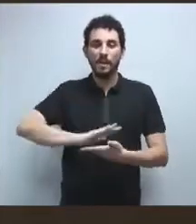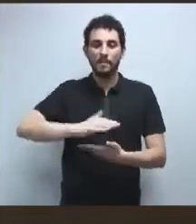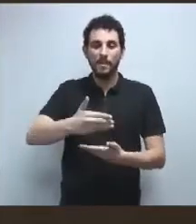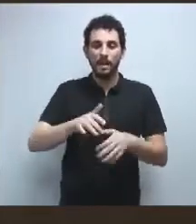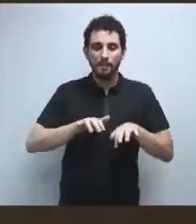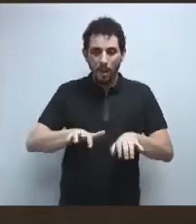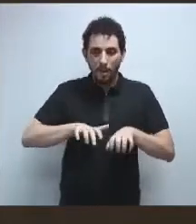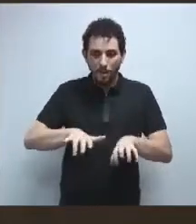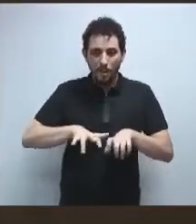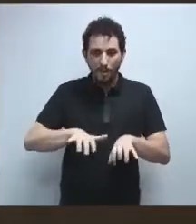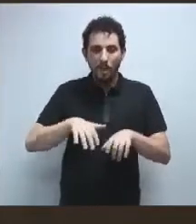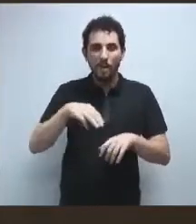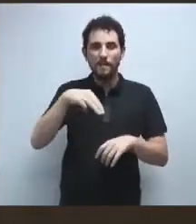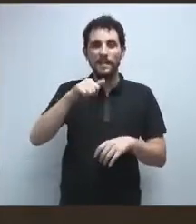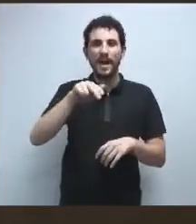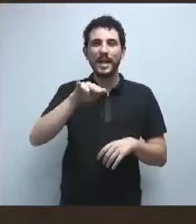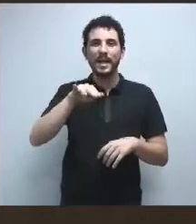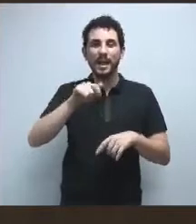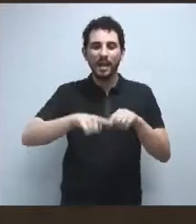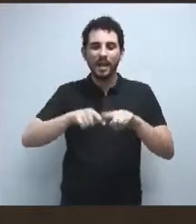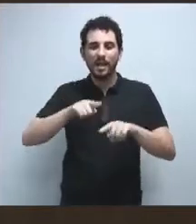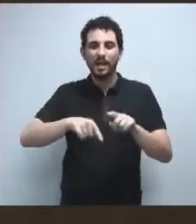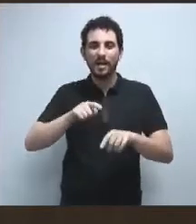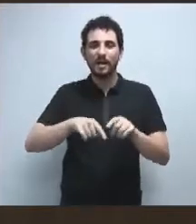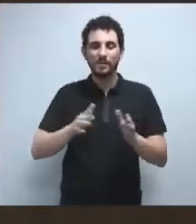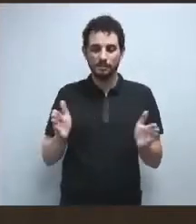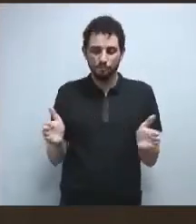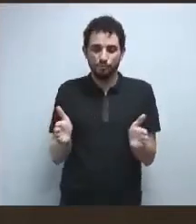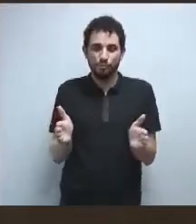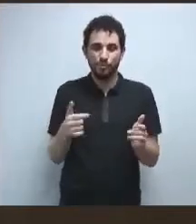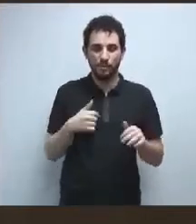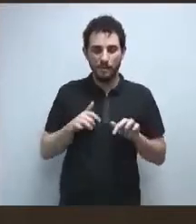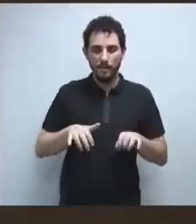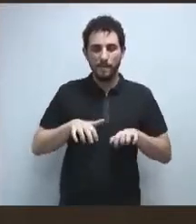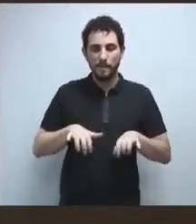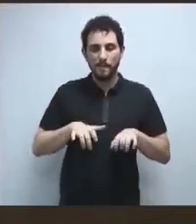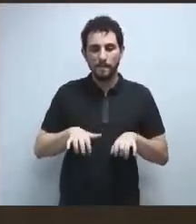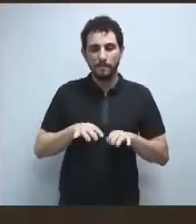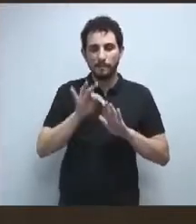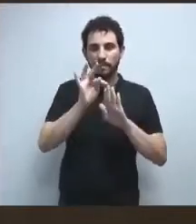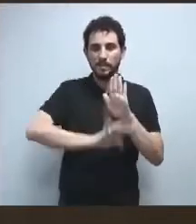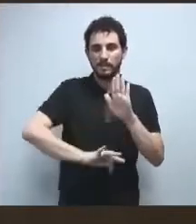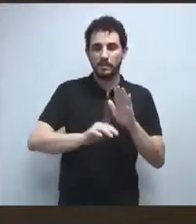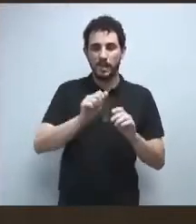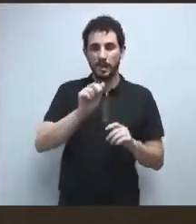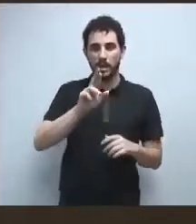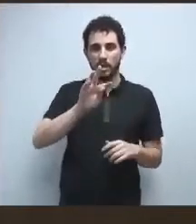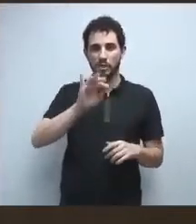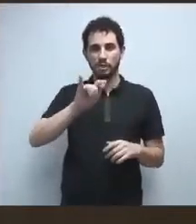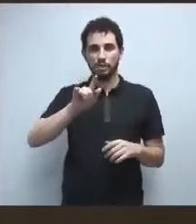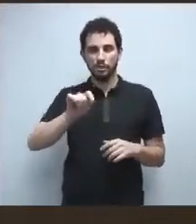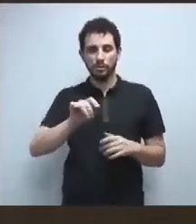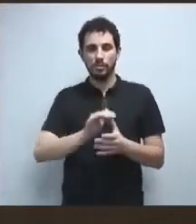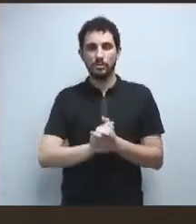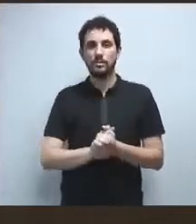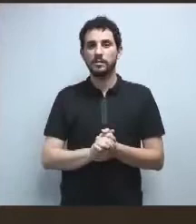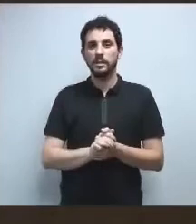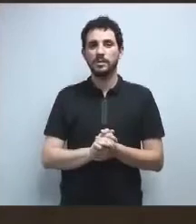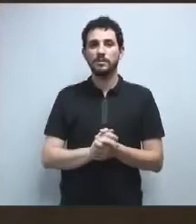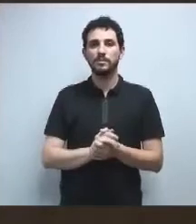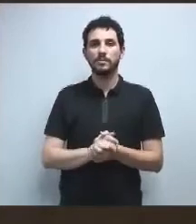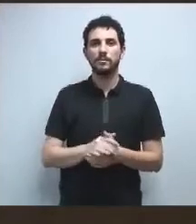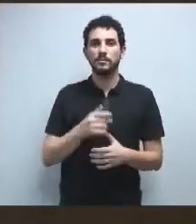portátil e escrevendo um artigo ele entrou olhou primeira vez